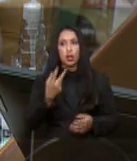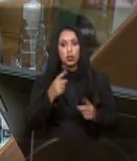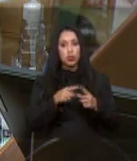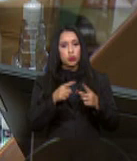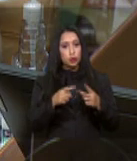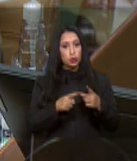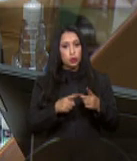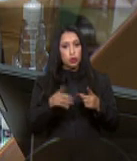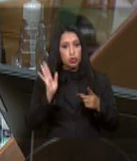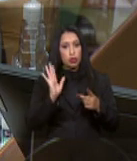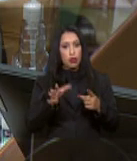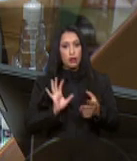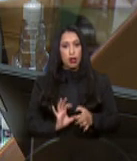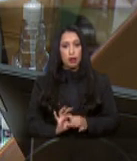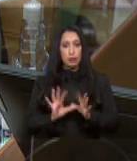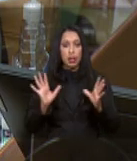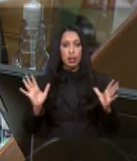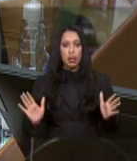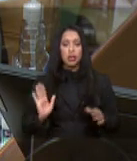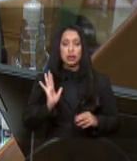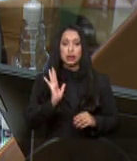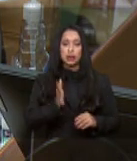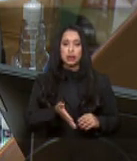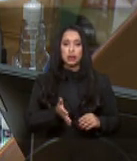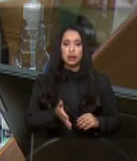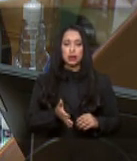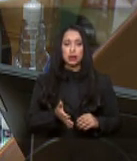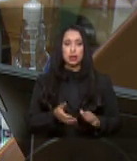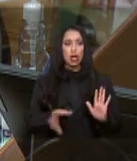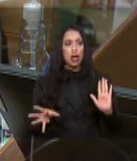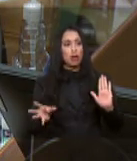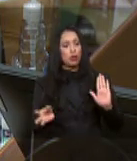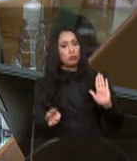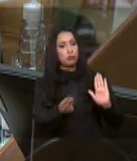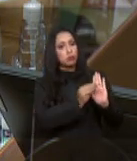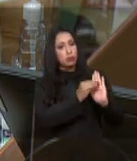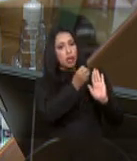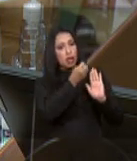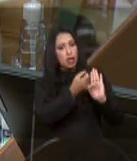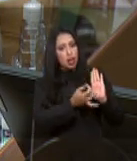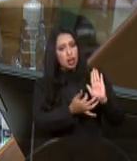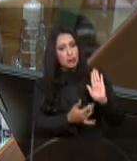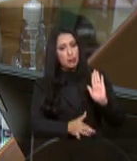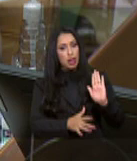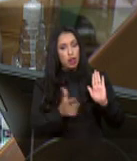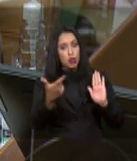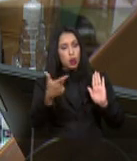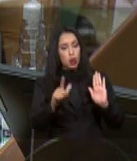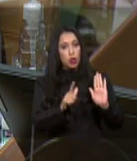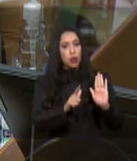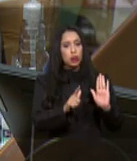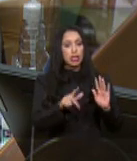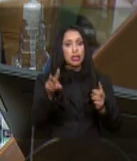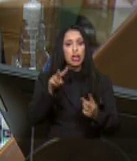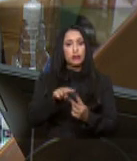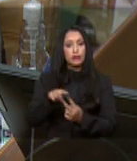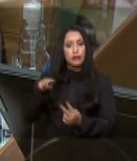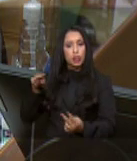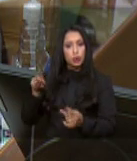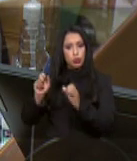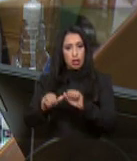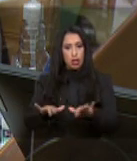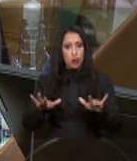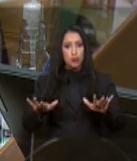duas outras foram liberadas por Vossa Excelência em embargos, uma outra minha está em tramitação no plenário virtual e apenas